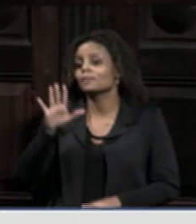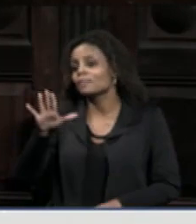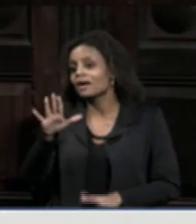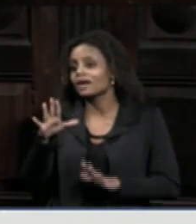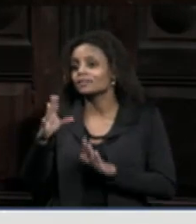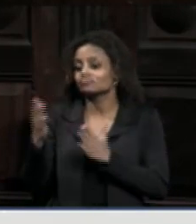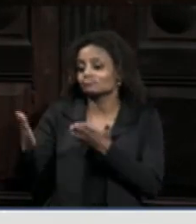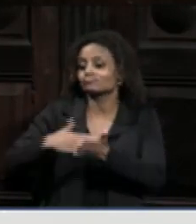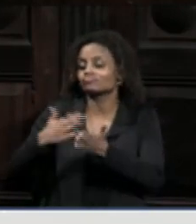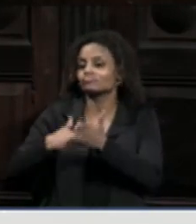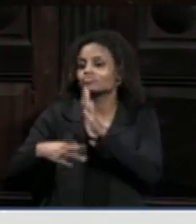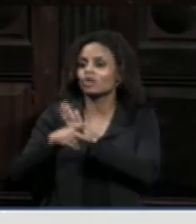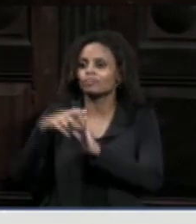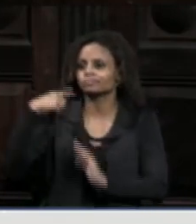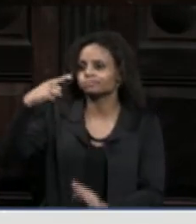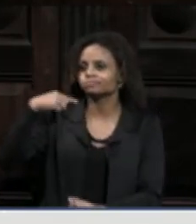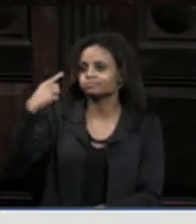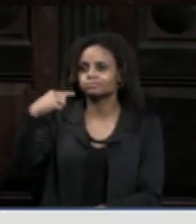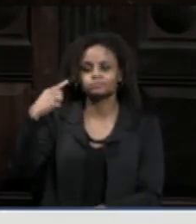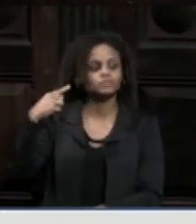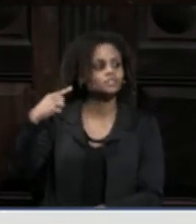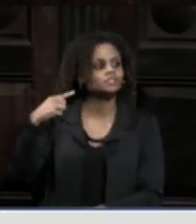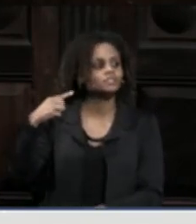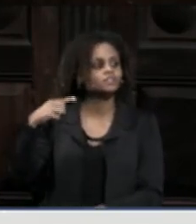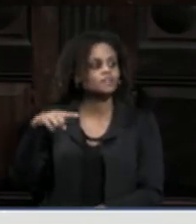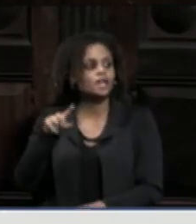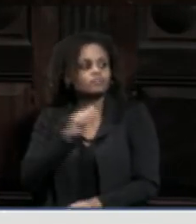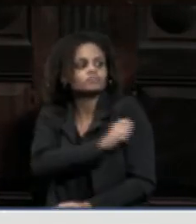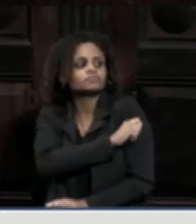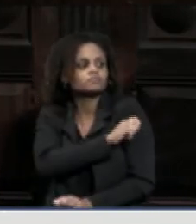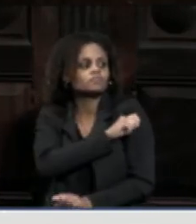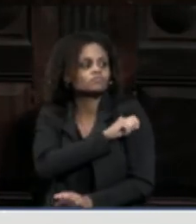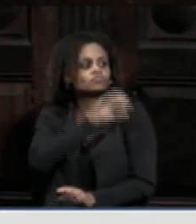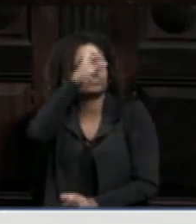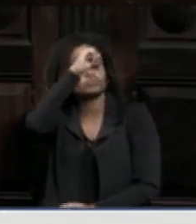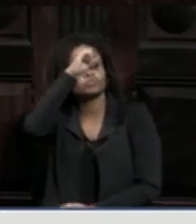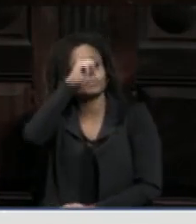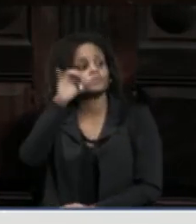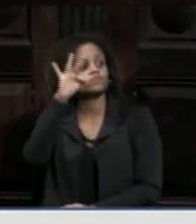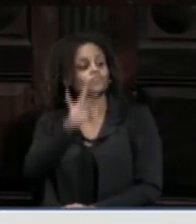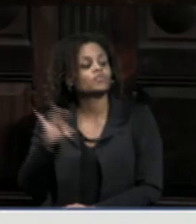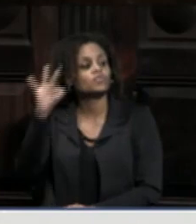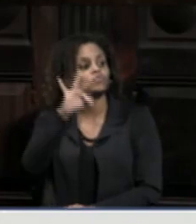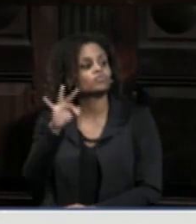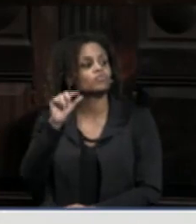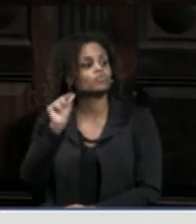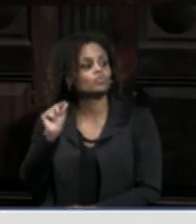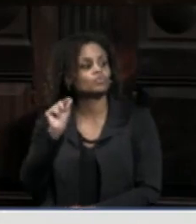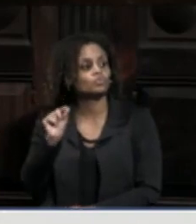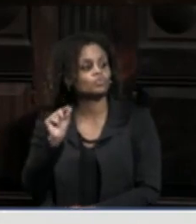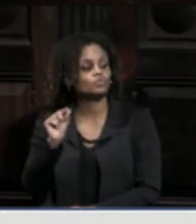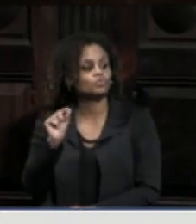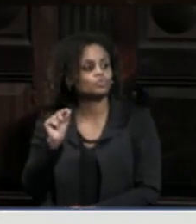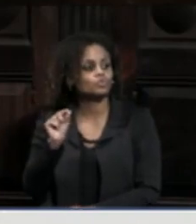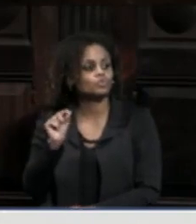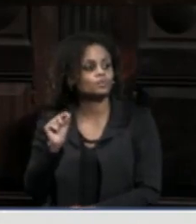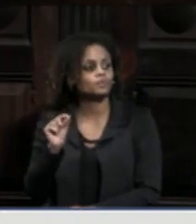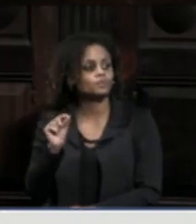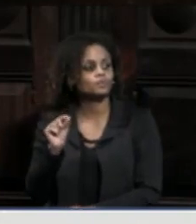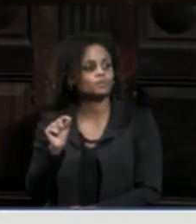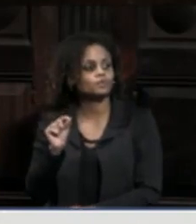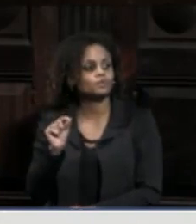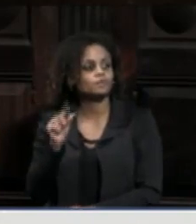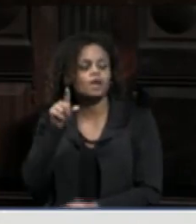direito, os alunos aprendem nos bancos escolares, nas faculdades de direito, a